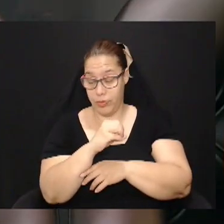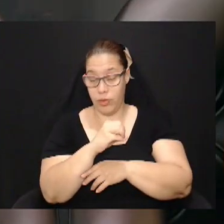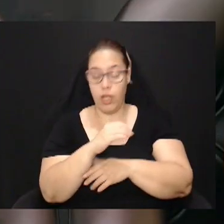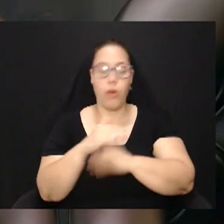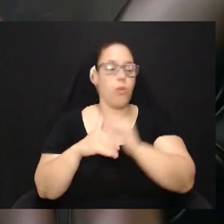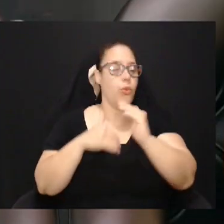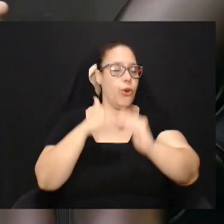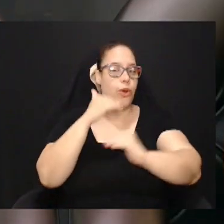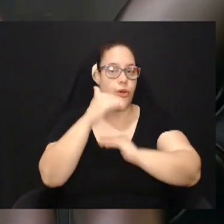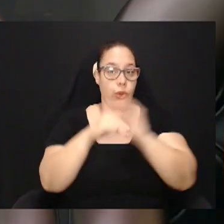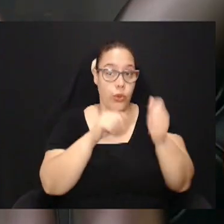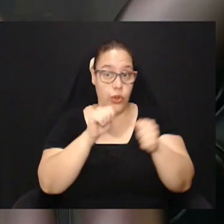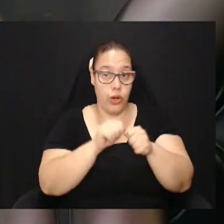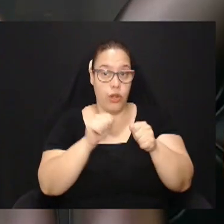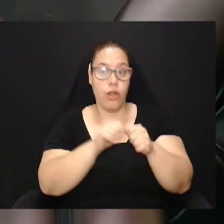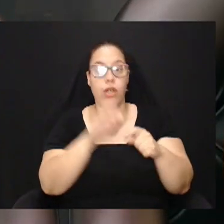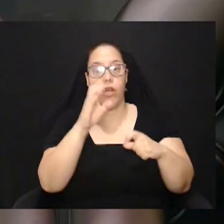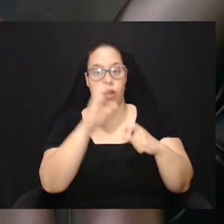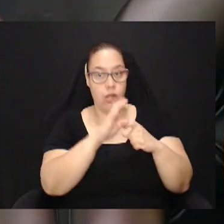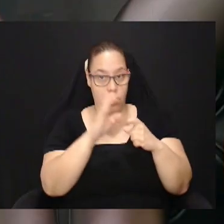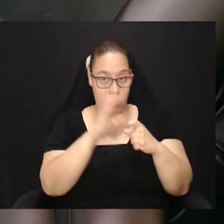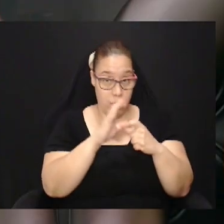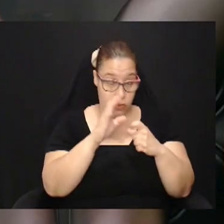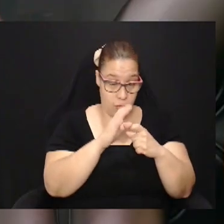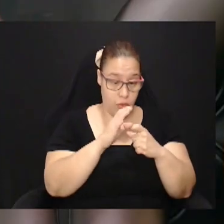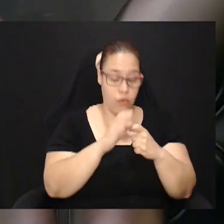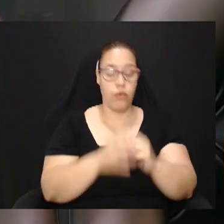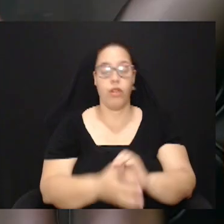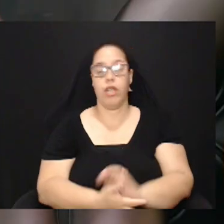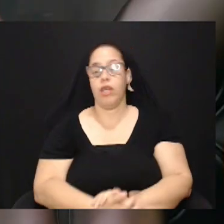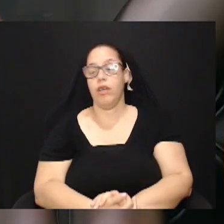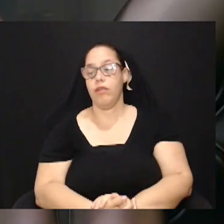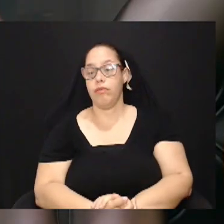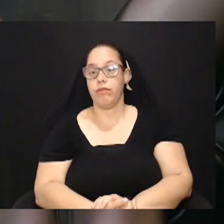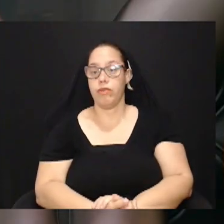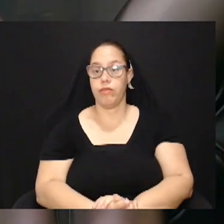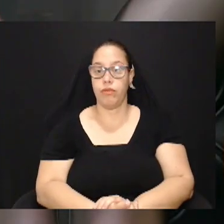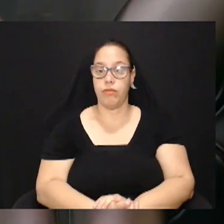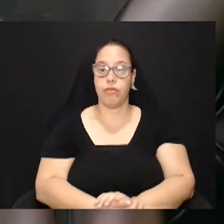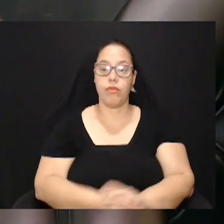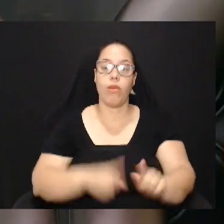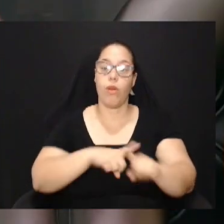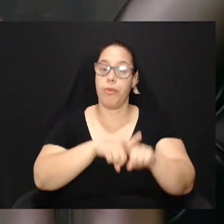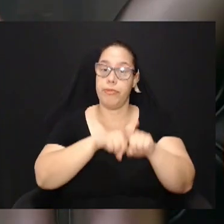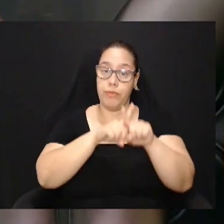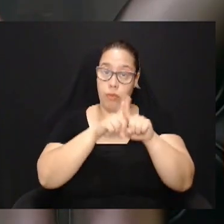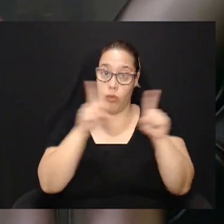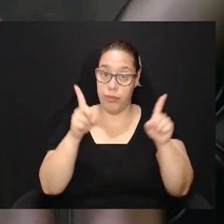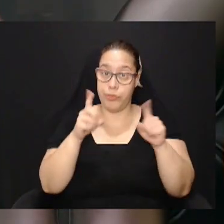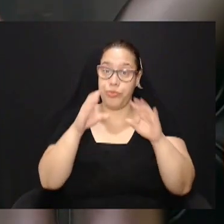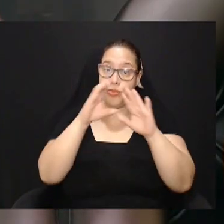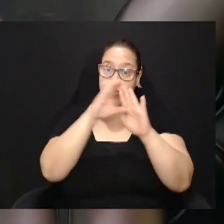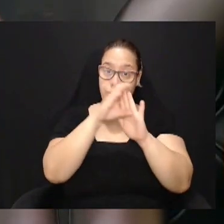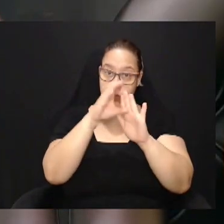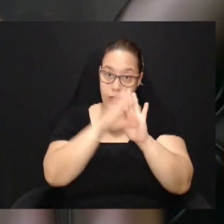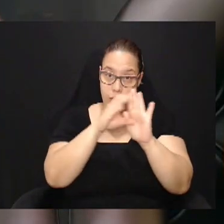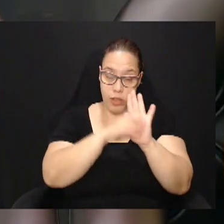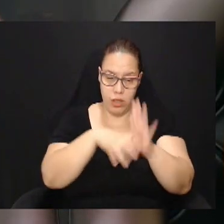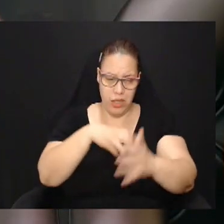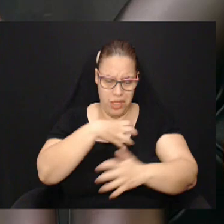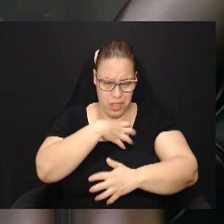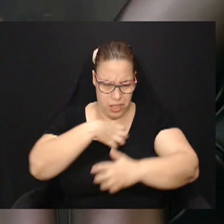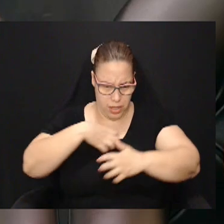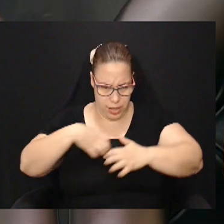em clínica, né? Mas esse conteúdo que mexe com as